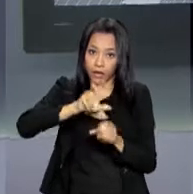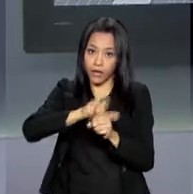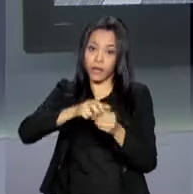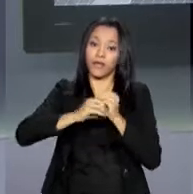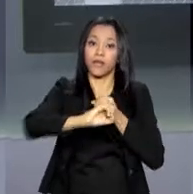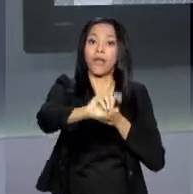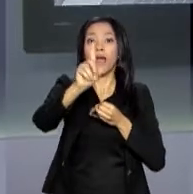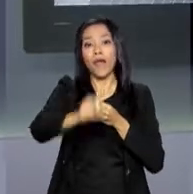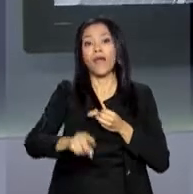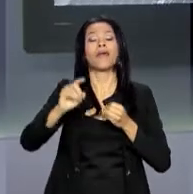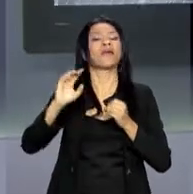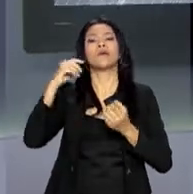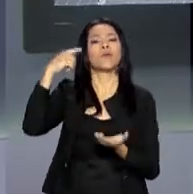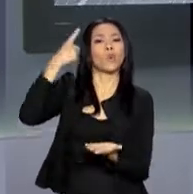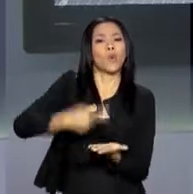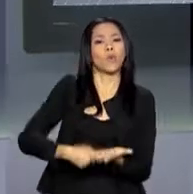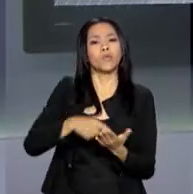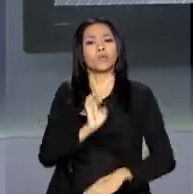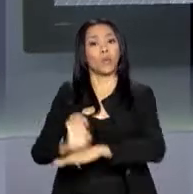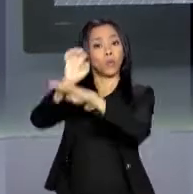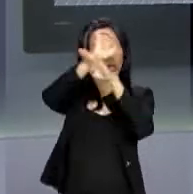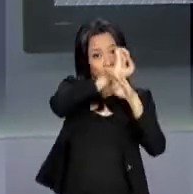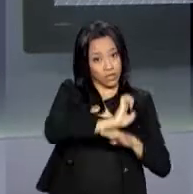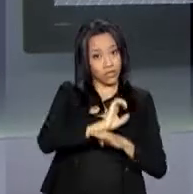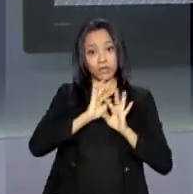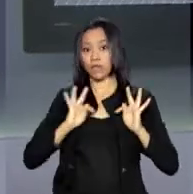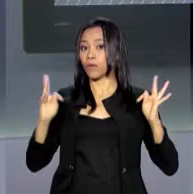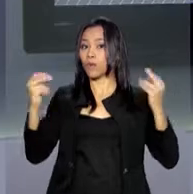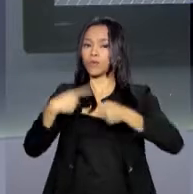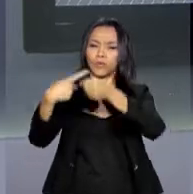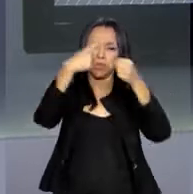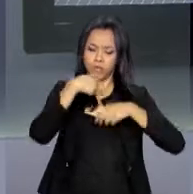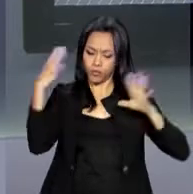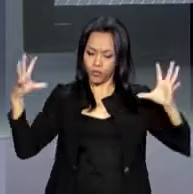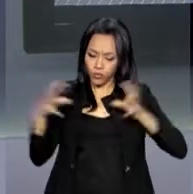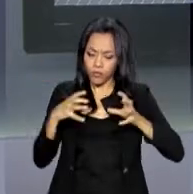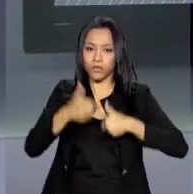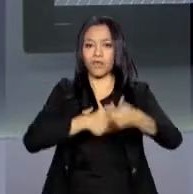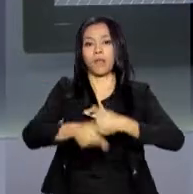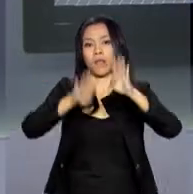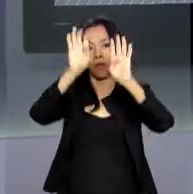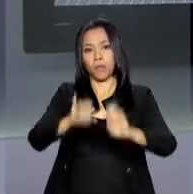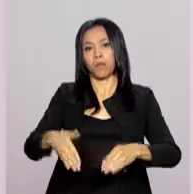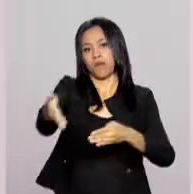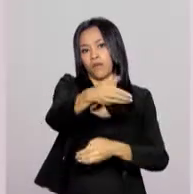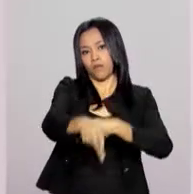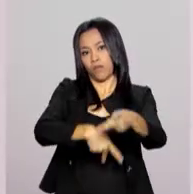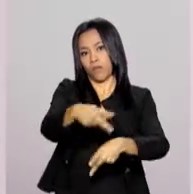homenagem ao pacto federativo união estados e municípios trabalham juntos pelo bem da população